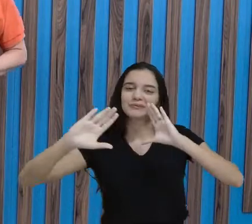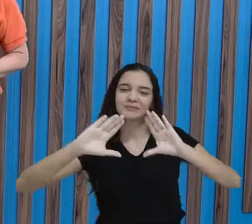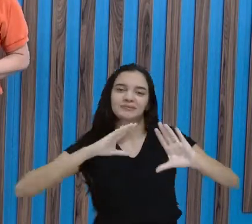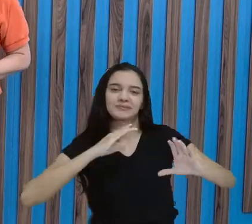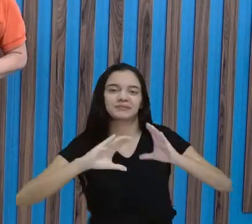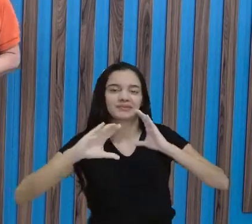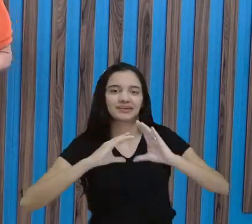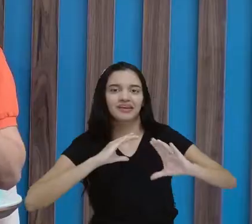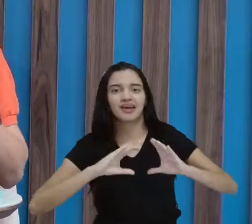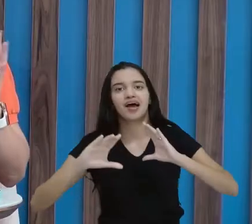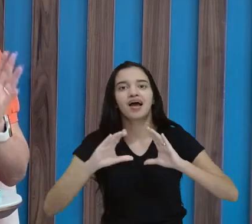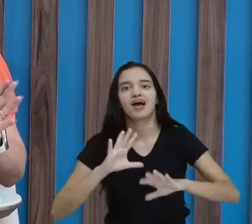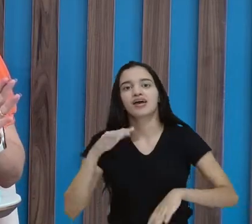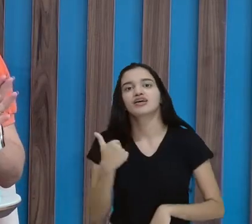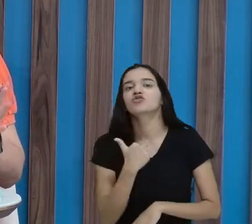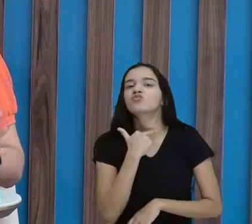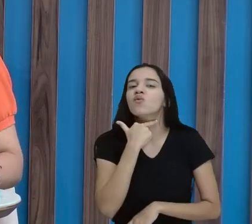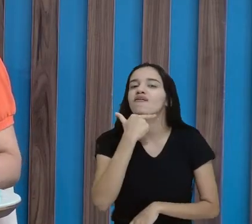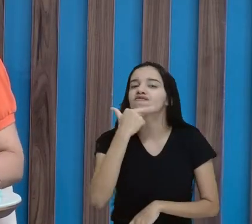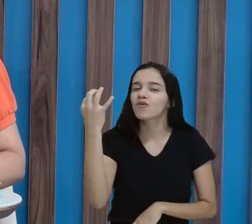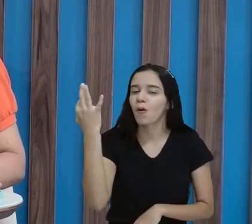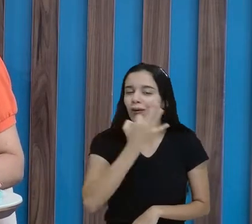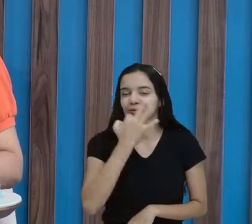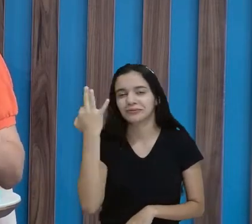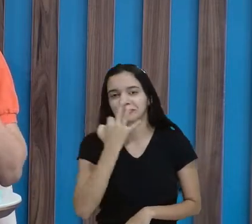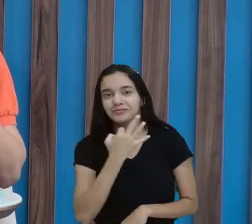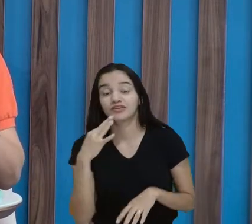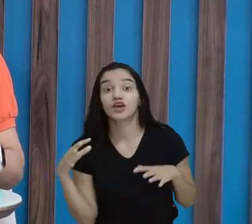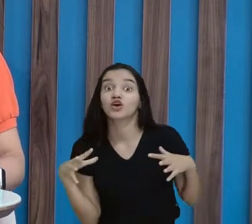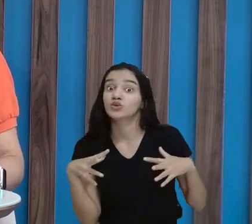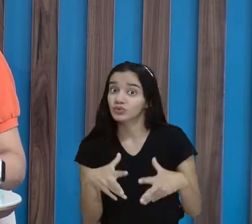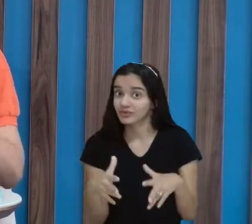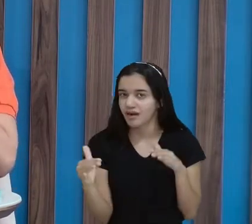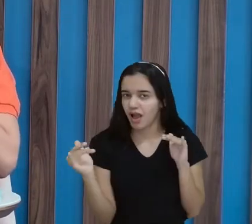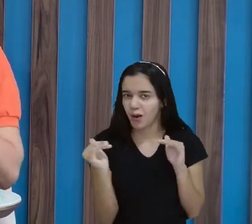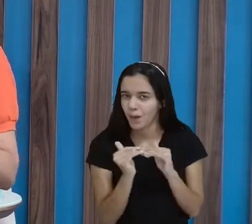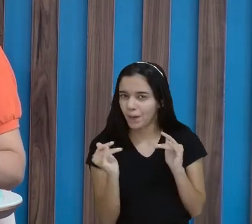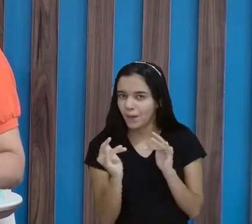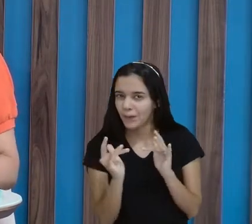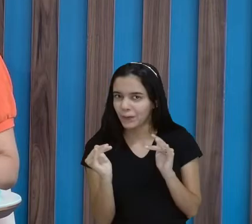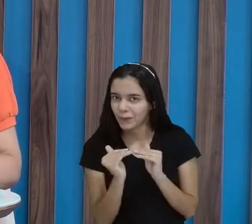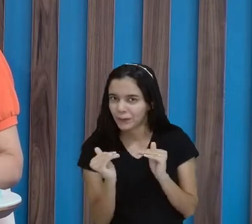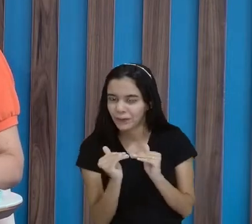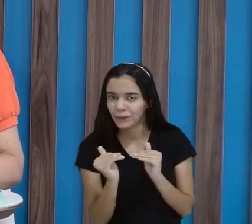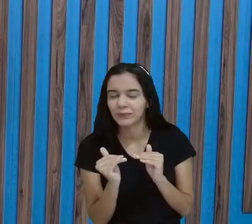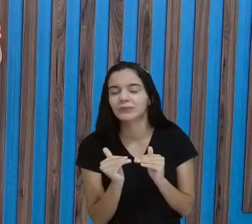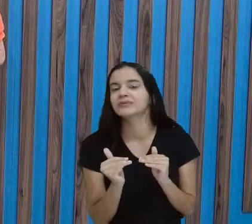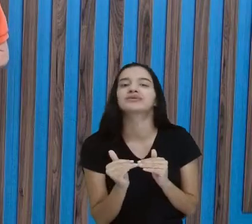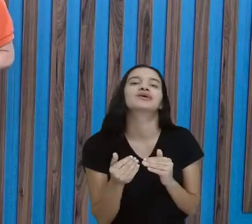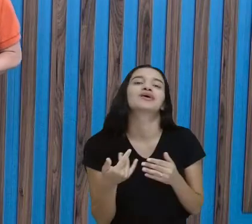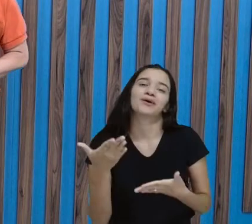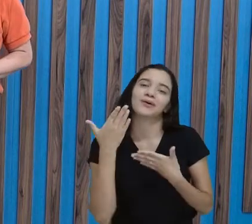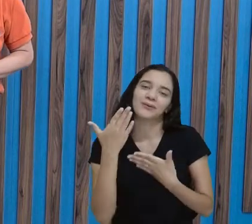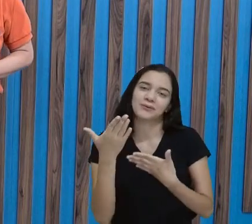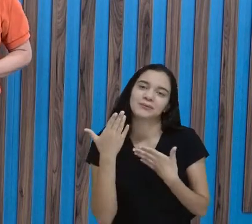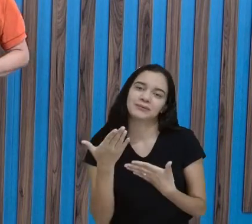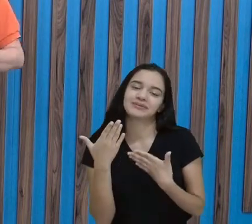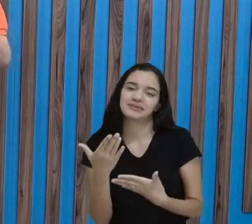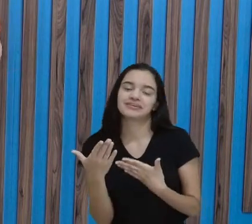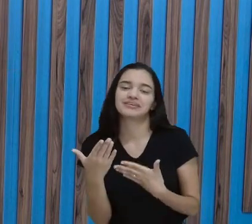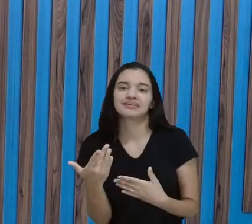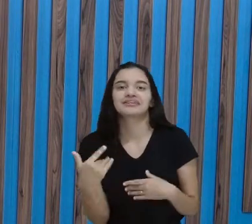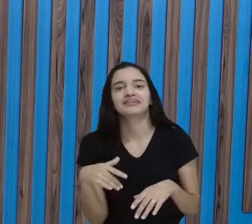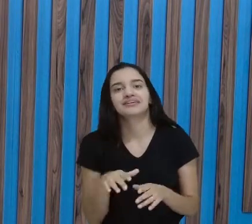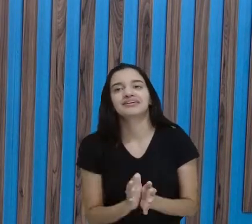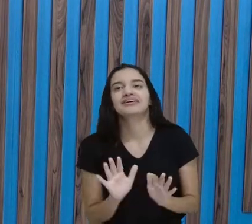Lázaro, obrigada. E uma bela voz, não é, Lázaro? Todos vão concordar comigo que é uma linda voz. Obrigada, professora Kátia. Obrigada